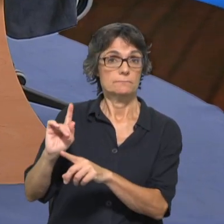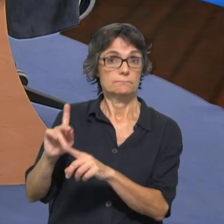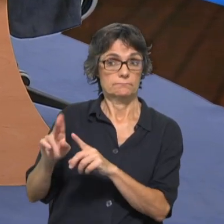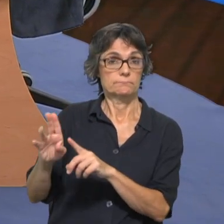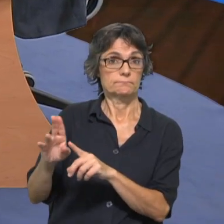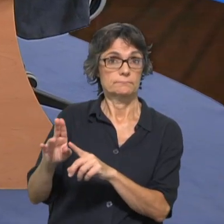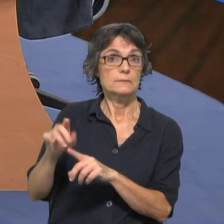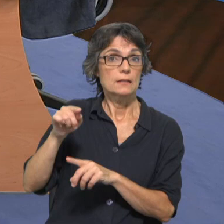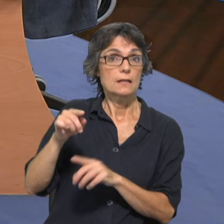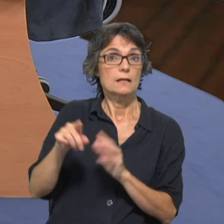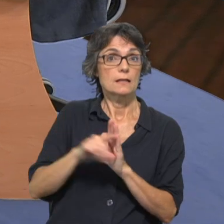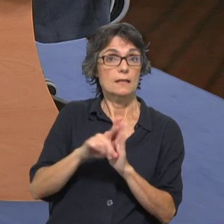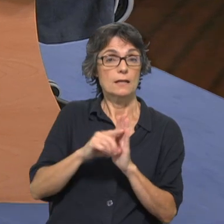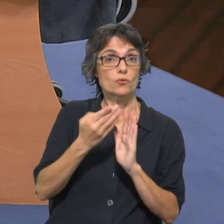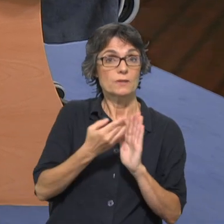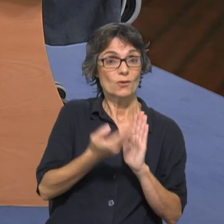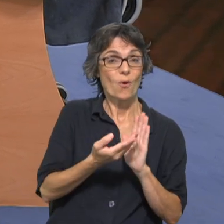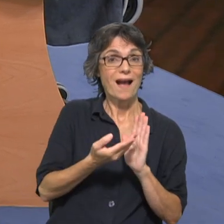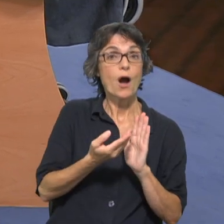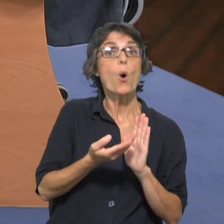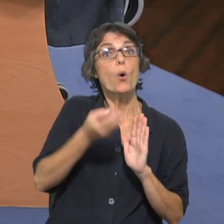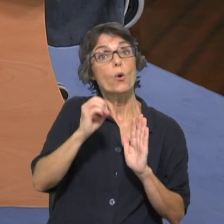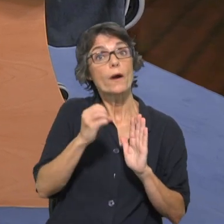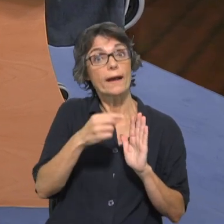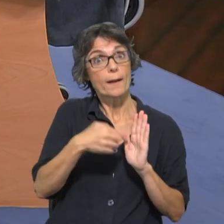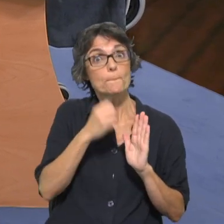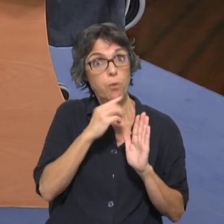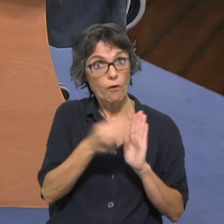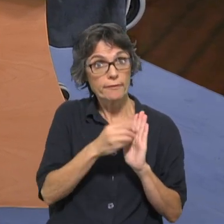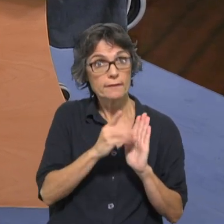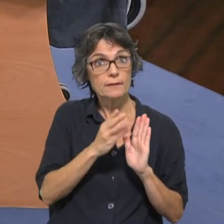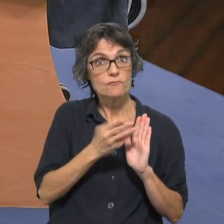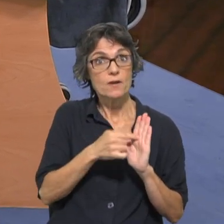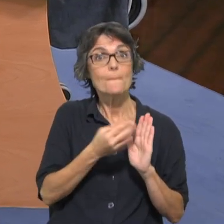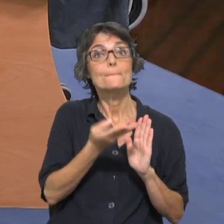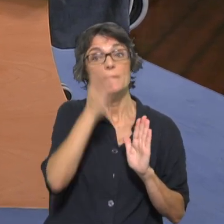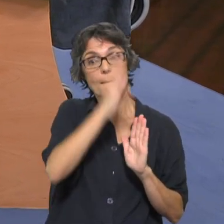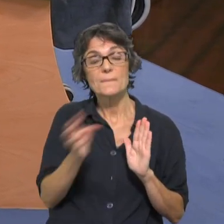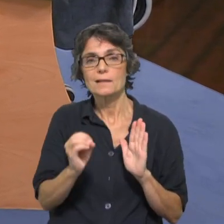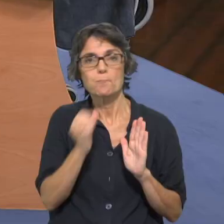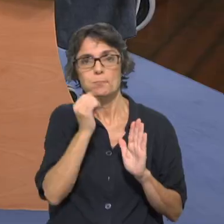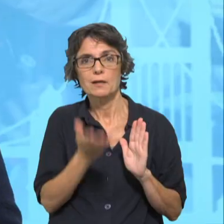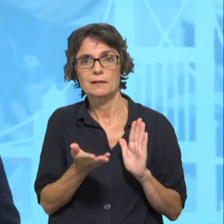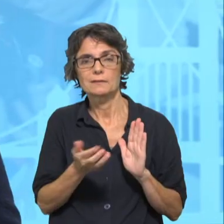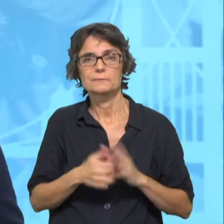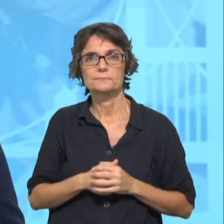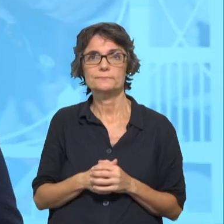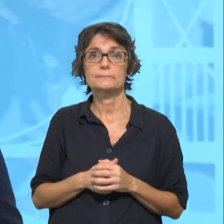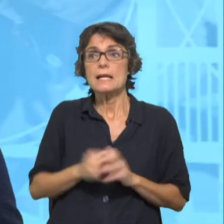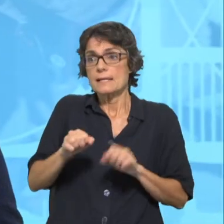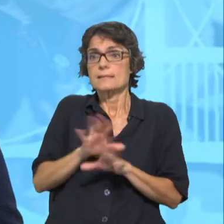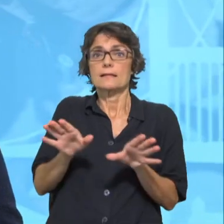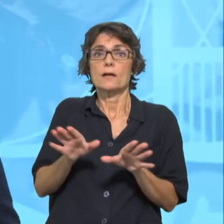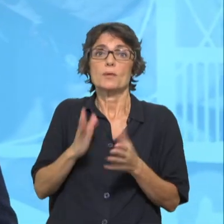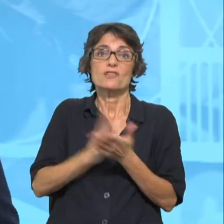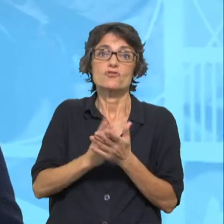exemplo, elas já existem no direito e não são aplicadas. Portanto, isto também não é uma varinha mágica. Pois, porque a tradição, a formação nos seminários,